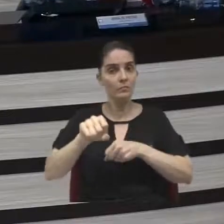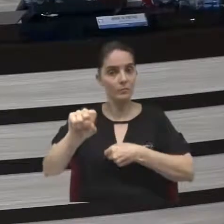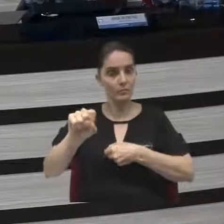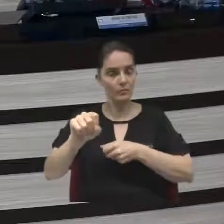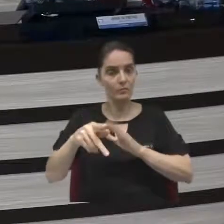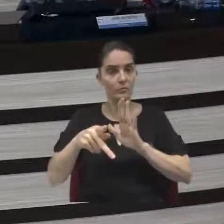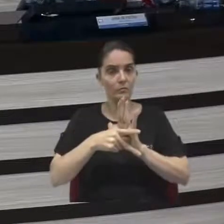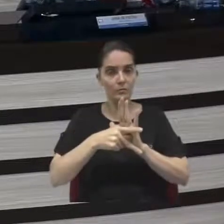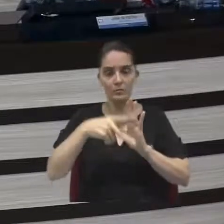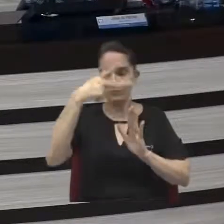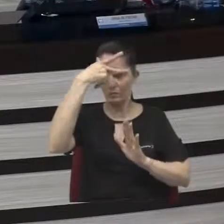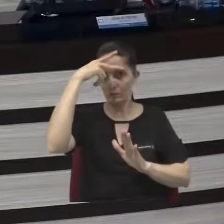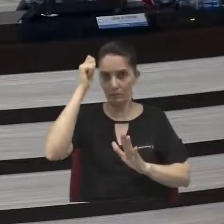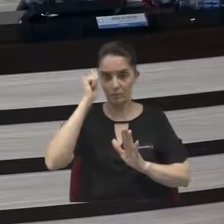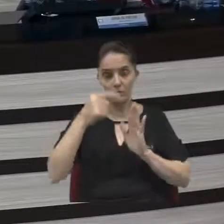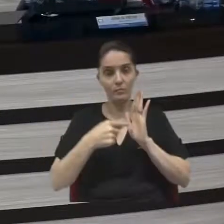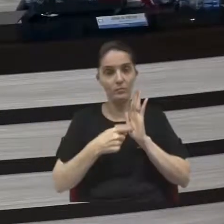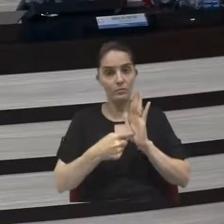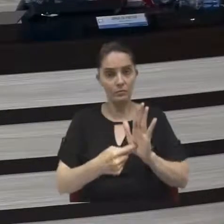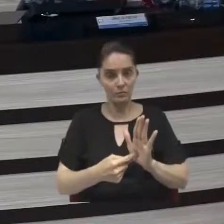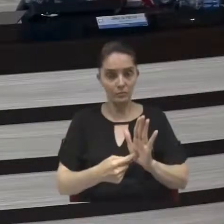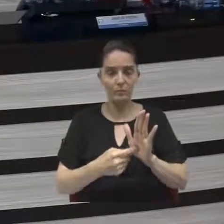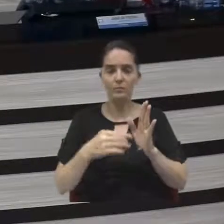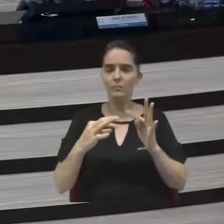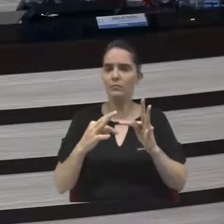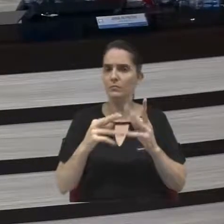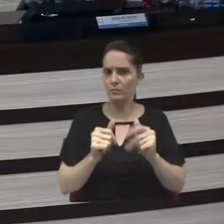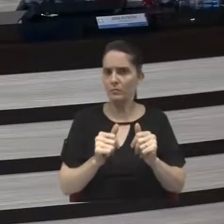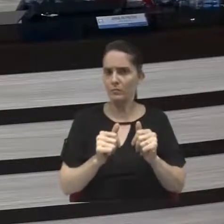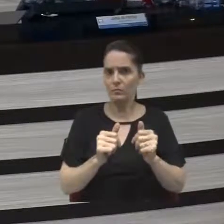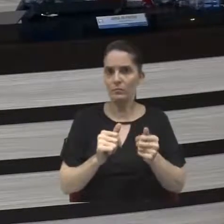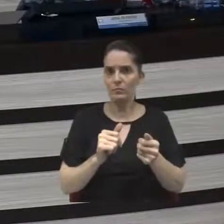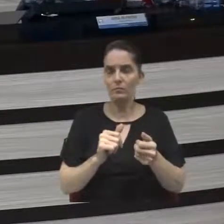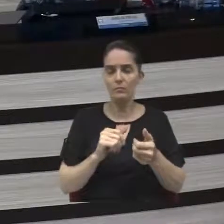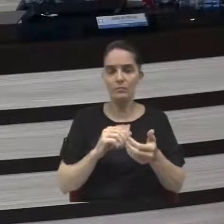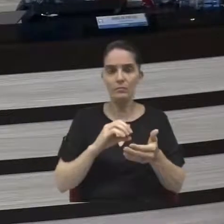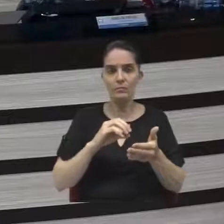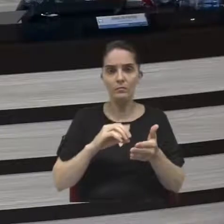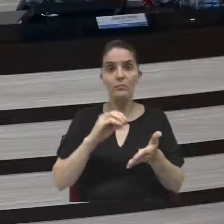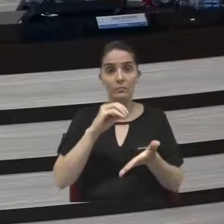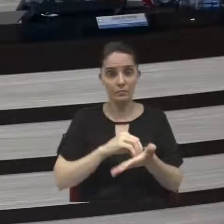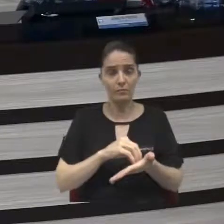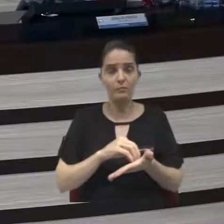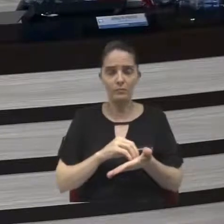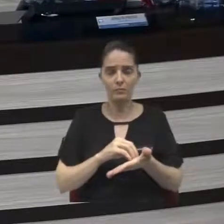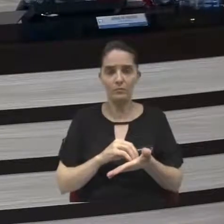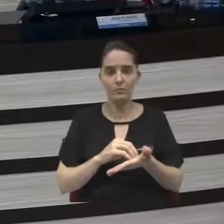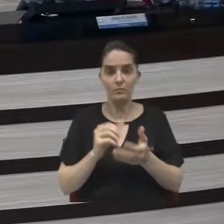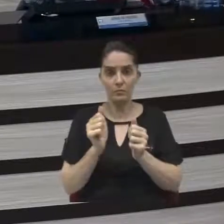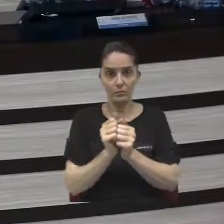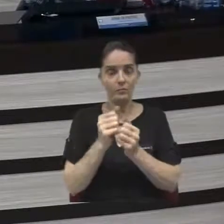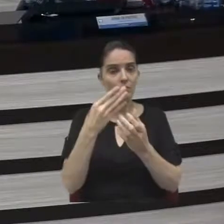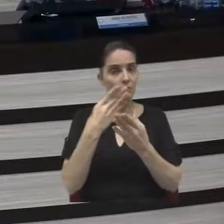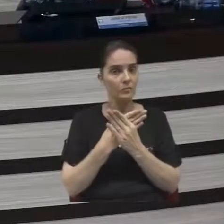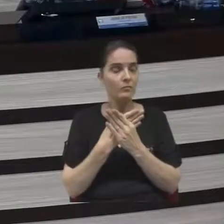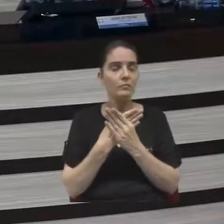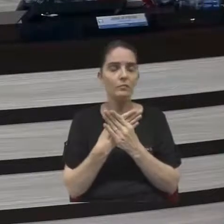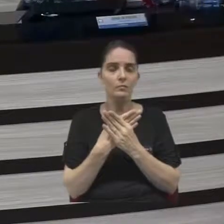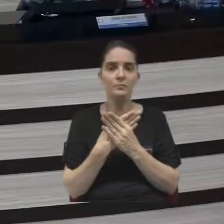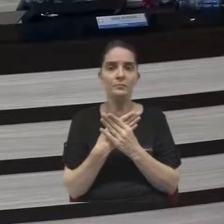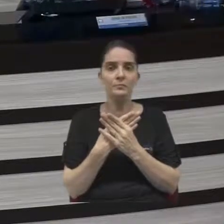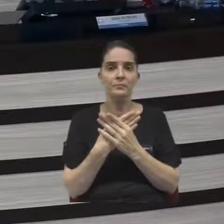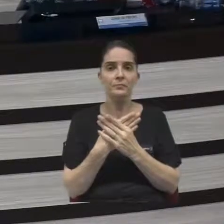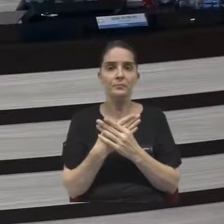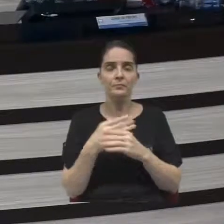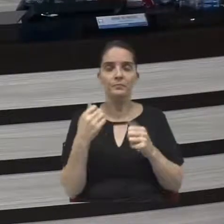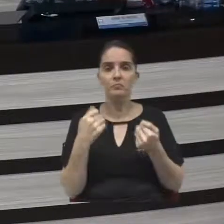Executivo Municipal com as recomendações relacionadas no voto, juntado aos autos, devendo ainda a fiscalização